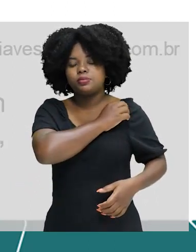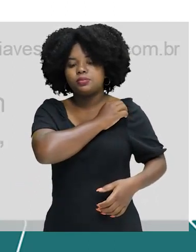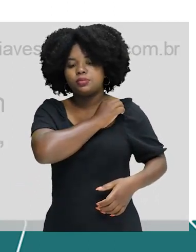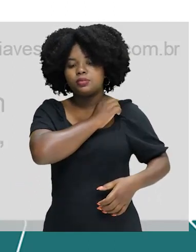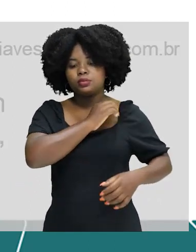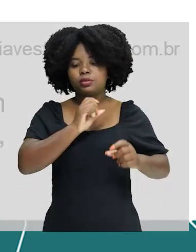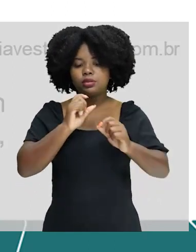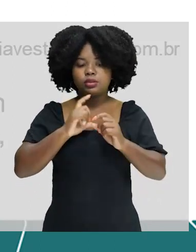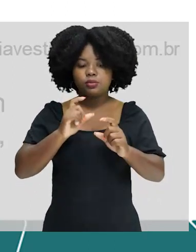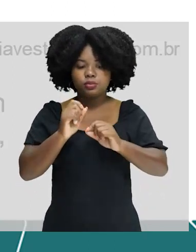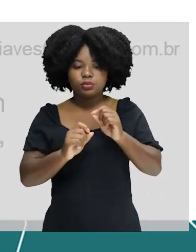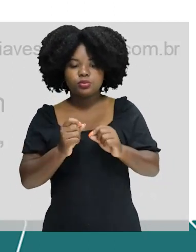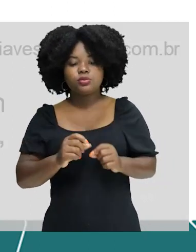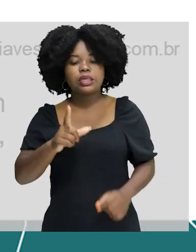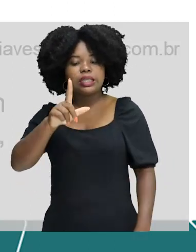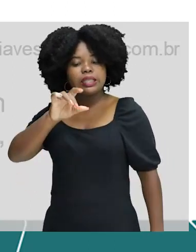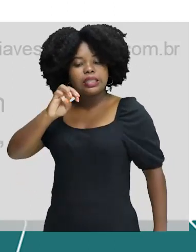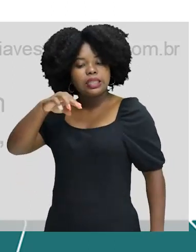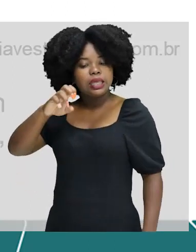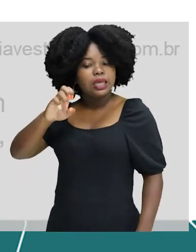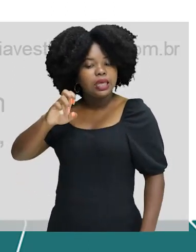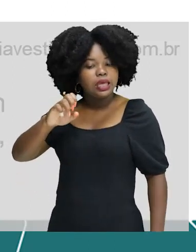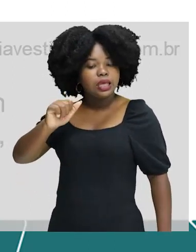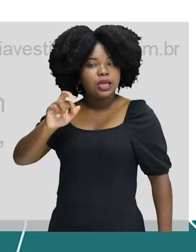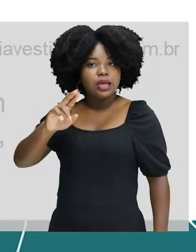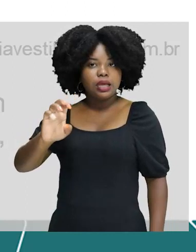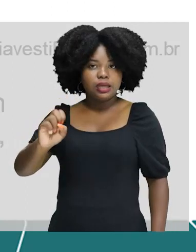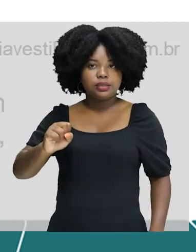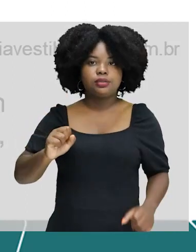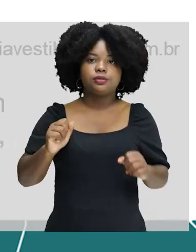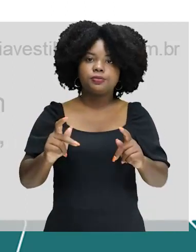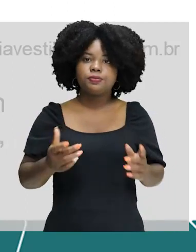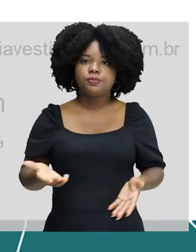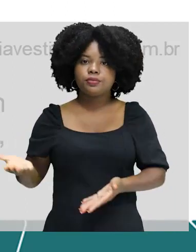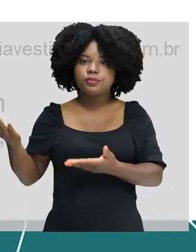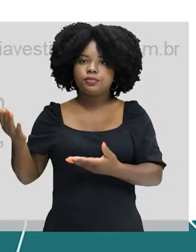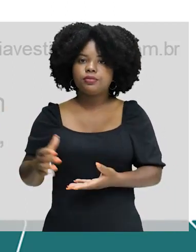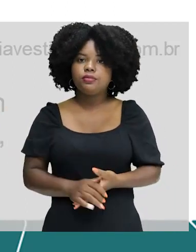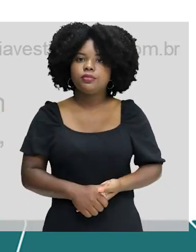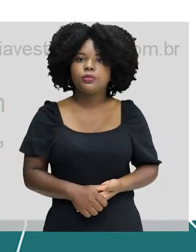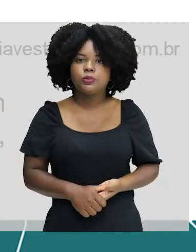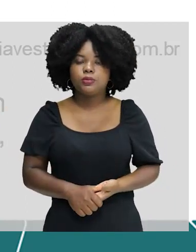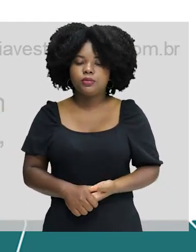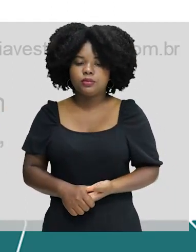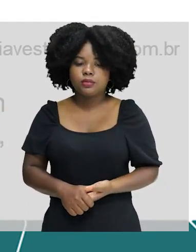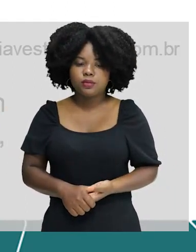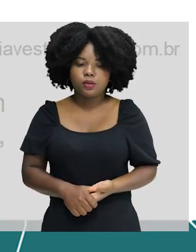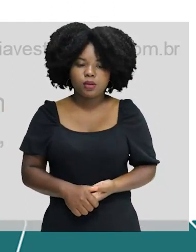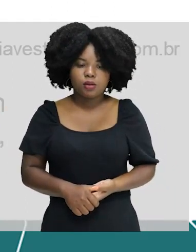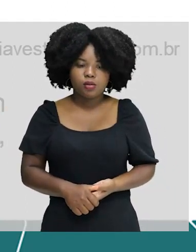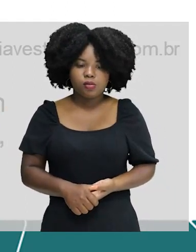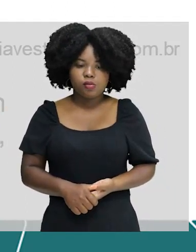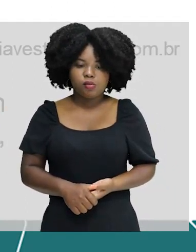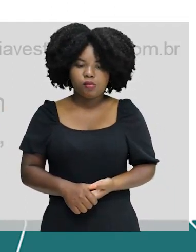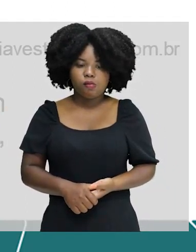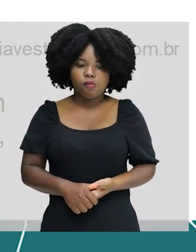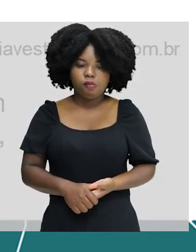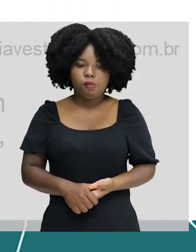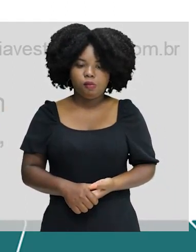os polímeros lineares, o nome já diz bastante coisa, né? Nos polímeros lineares,